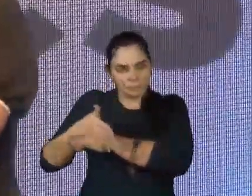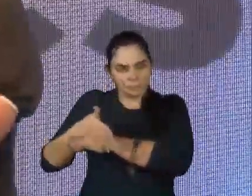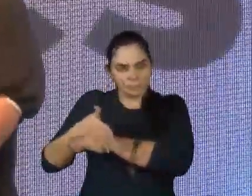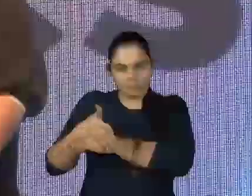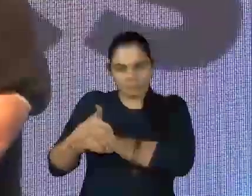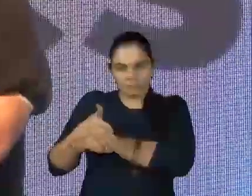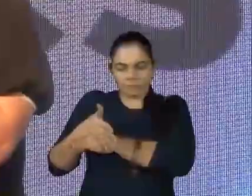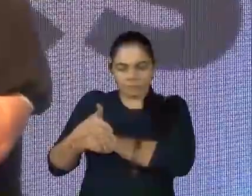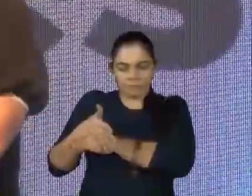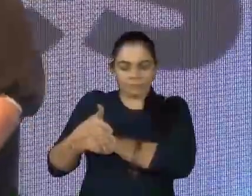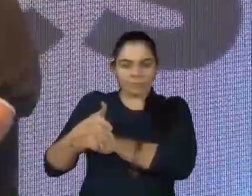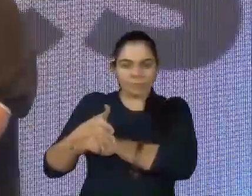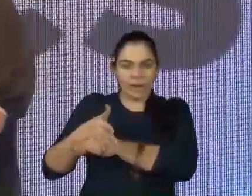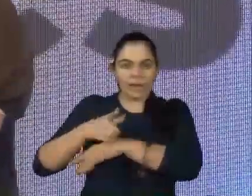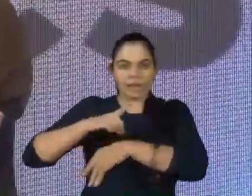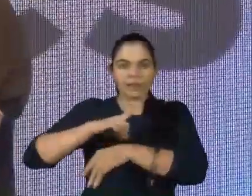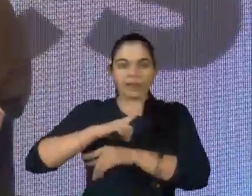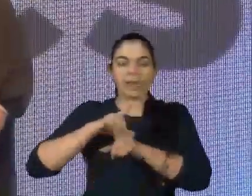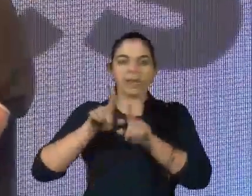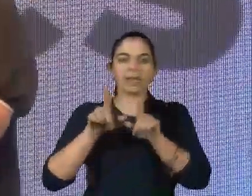eu hoje faço parte da